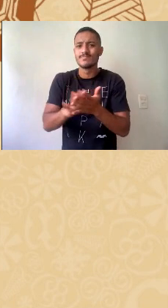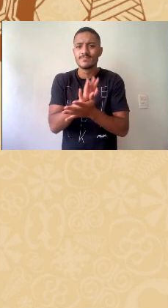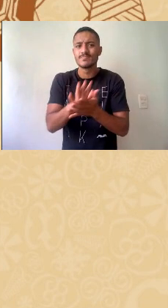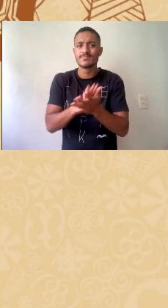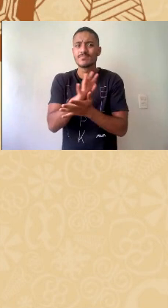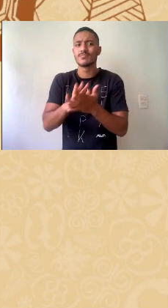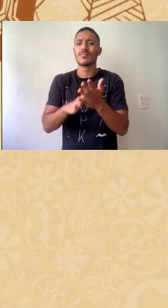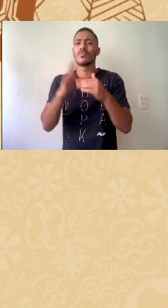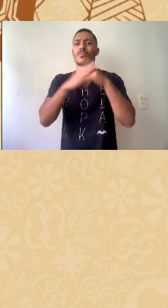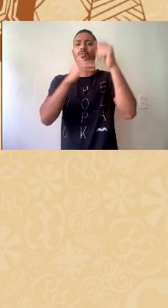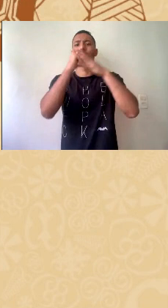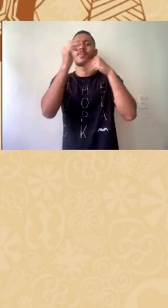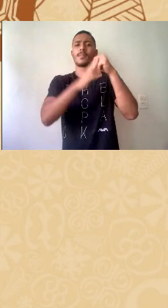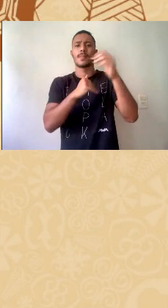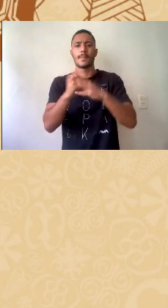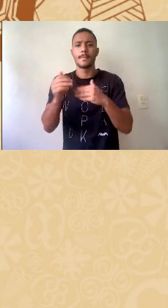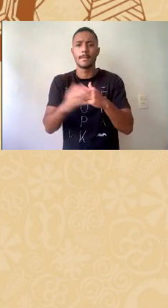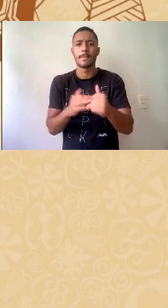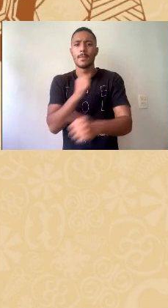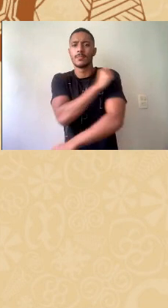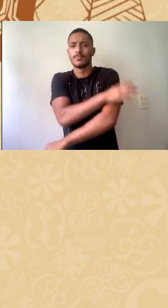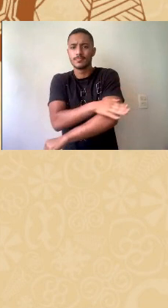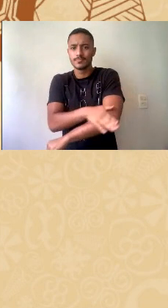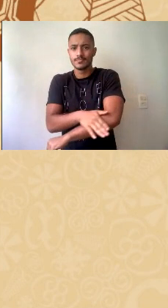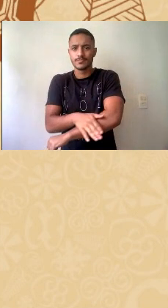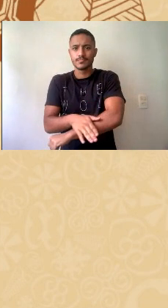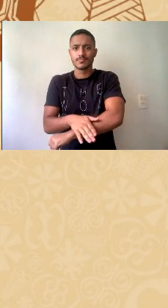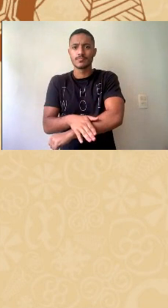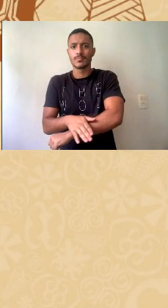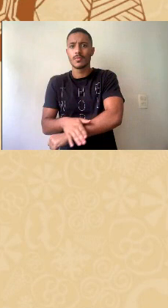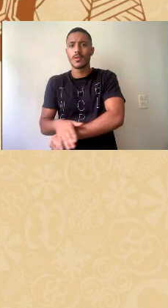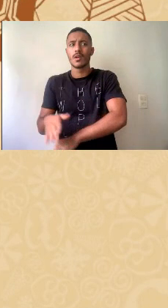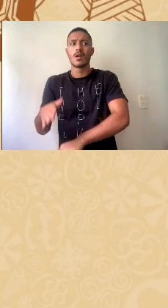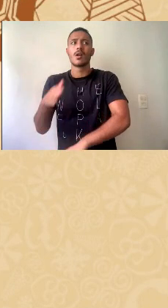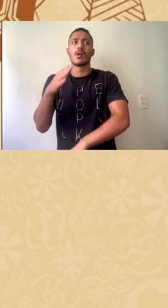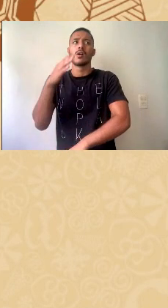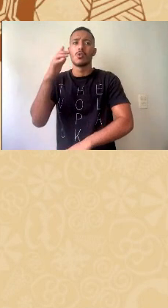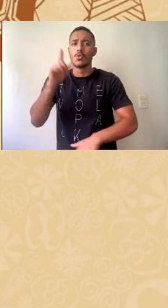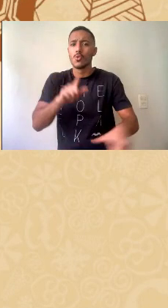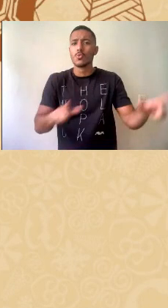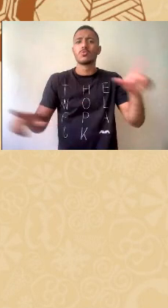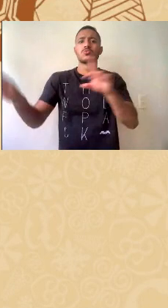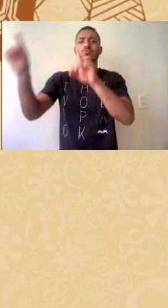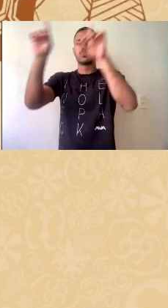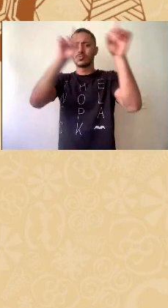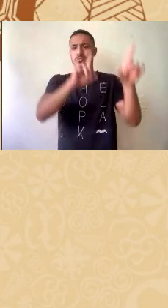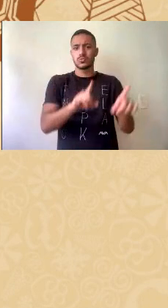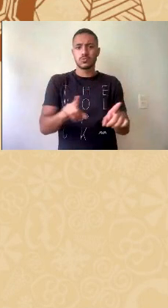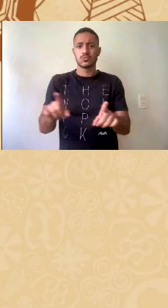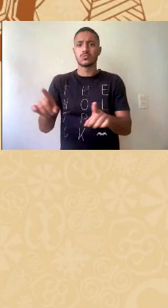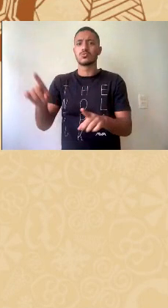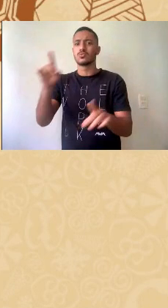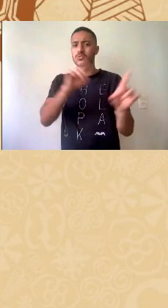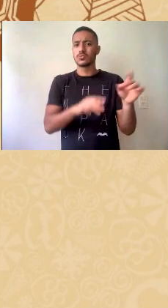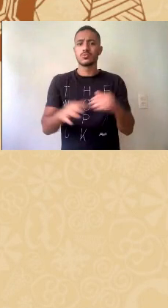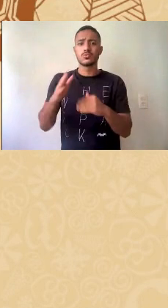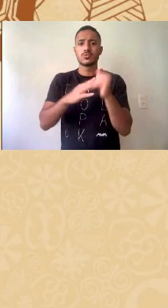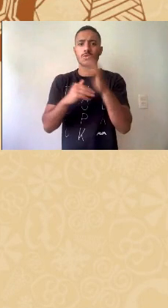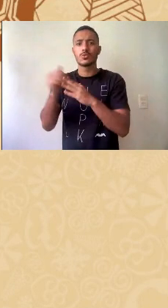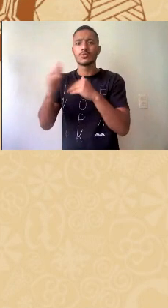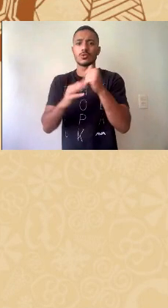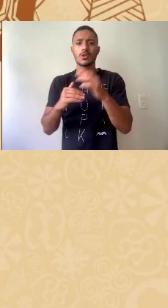elas se constroem no cotidiano, no dia a dia, a partir das relações. Então, esse é um princípio africano. Eu estou trazendo aqui um outro